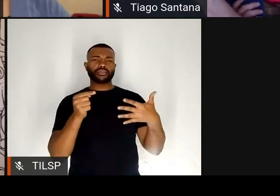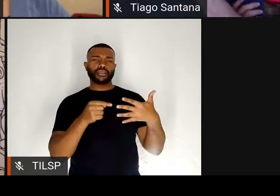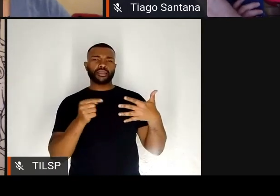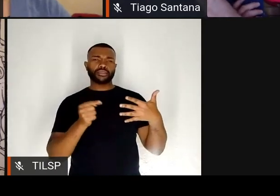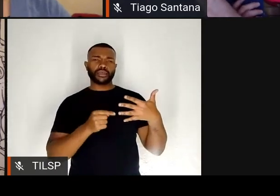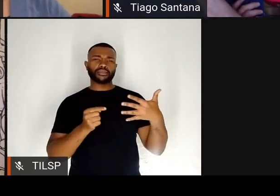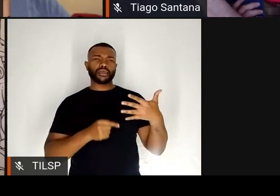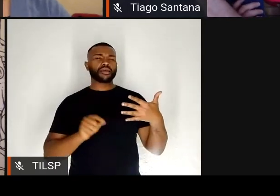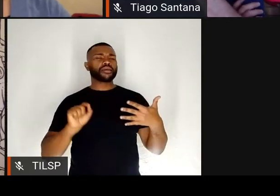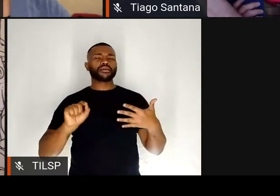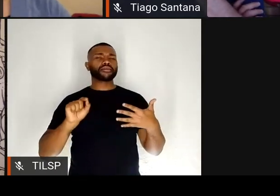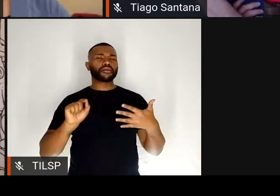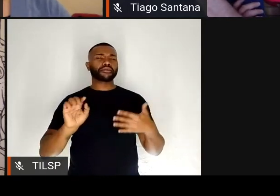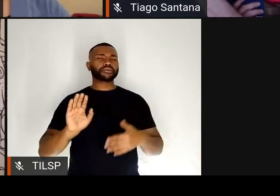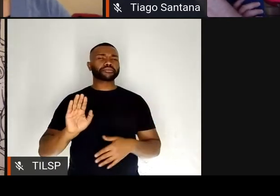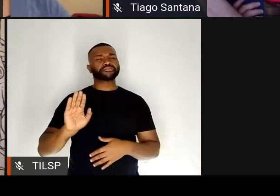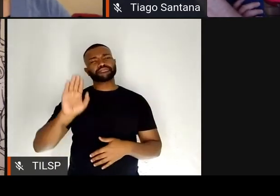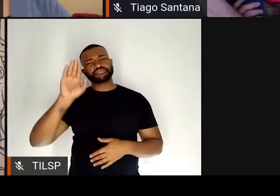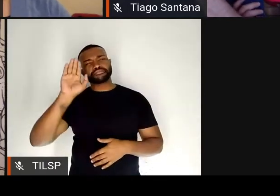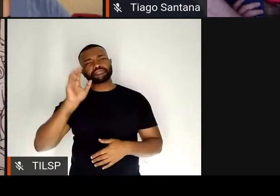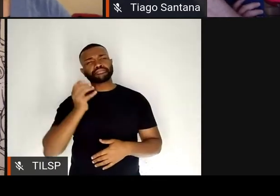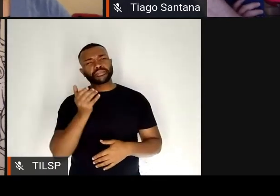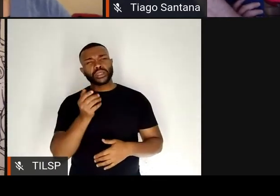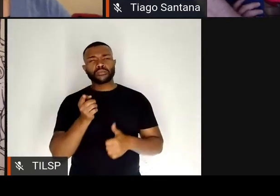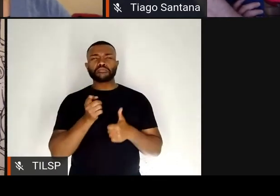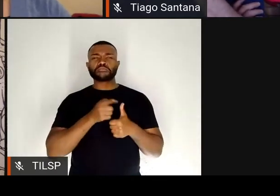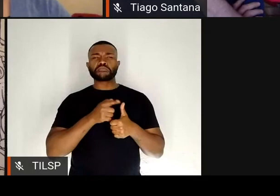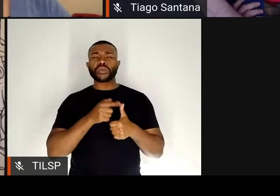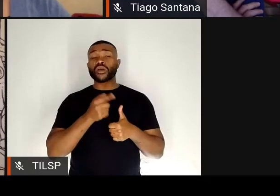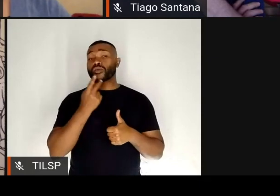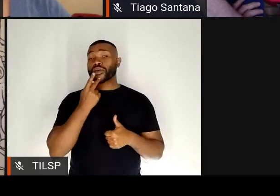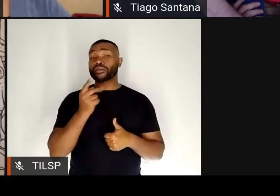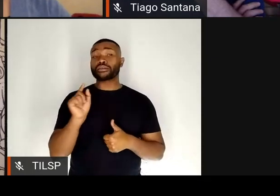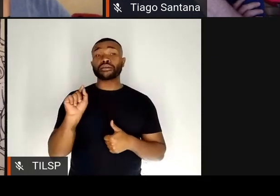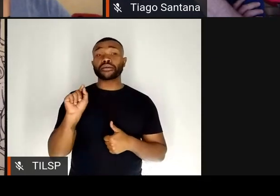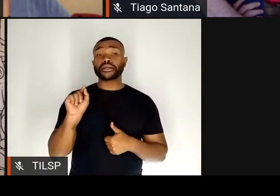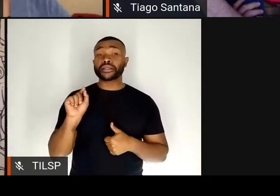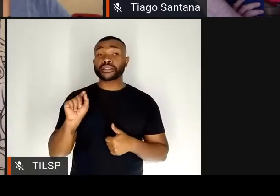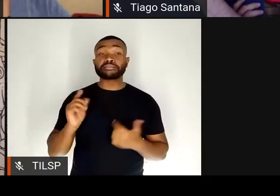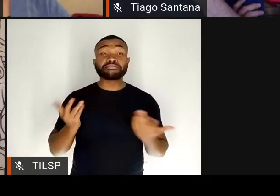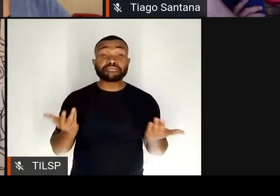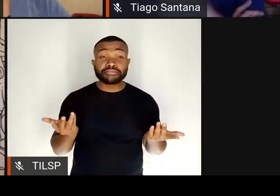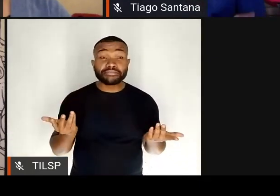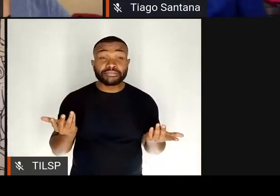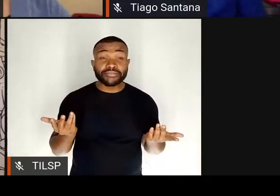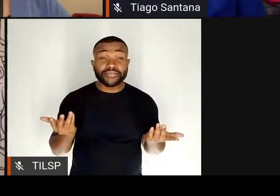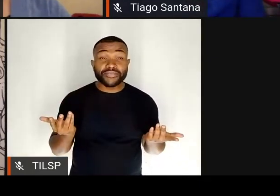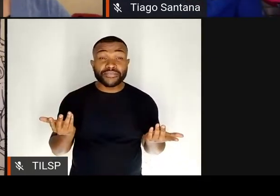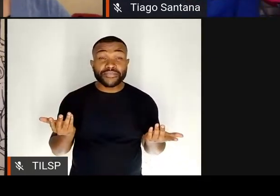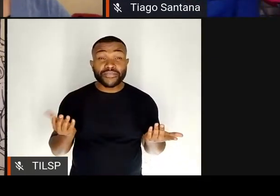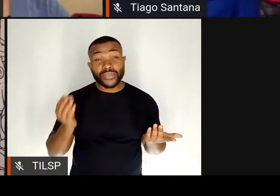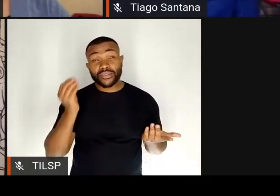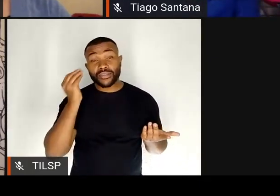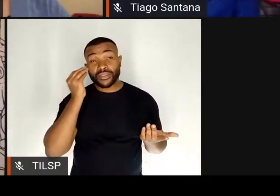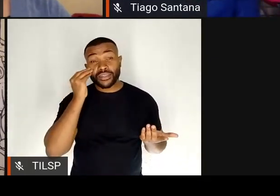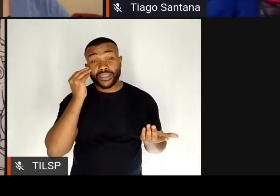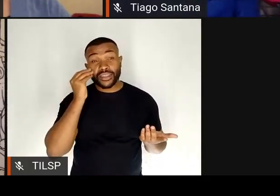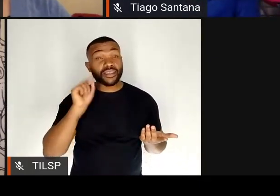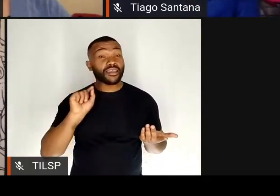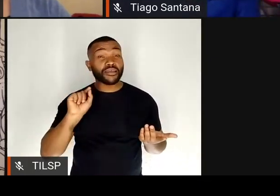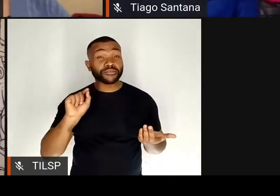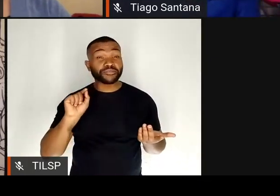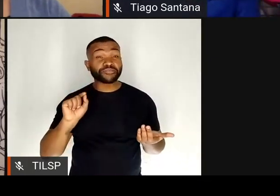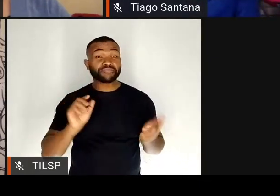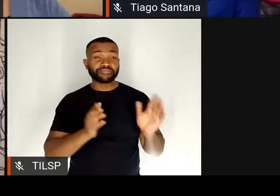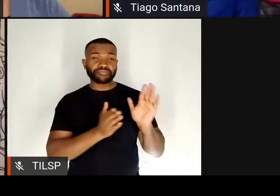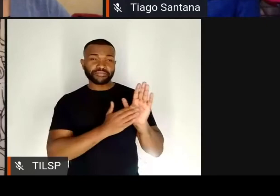candidata para uma primeira rodada. tentando propor ao